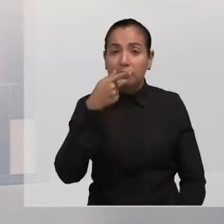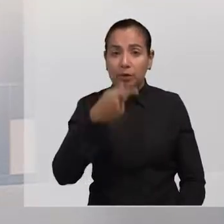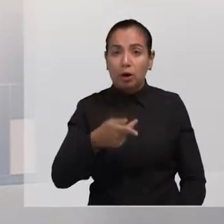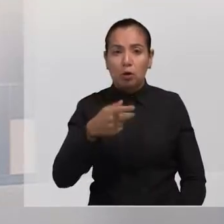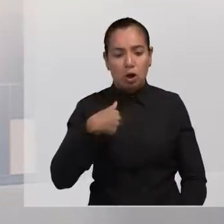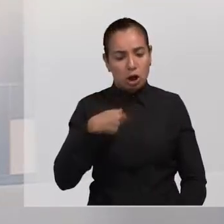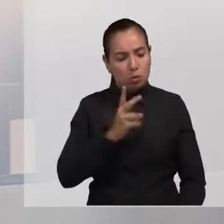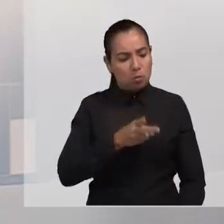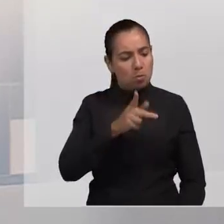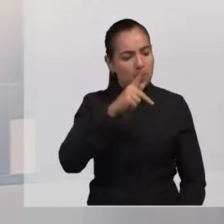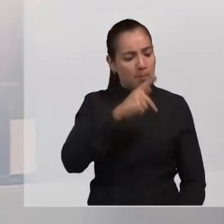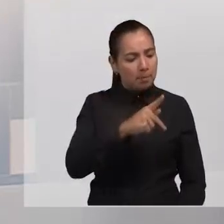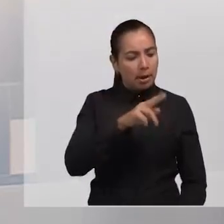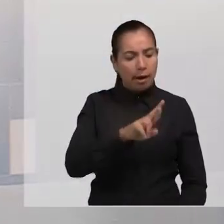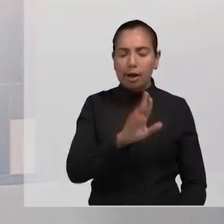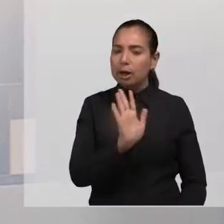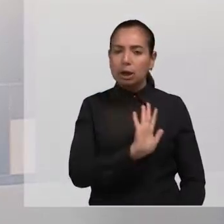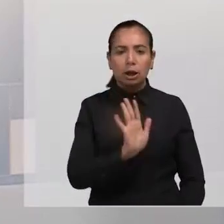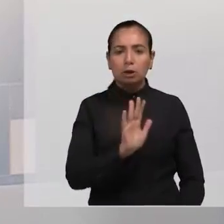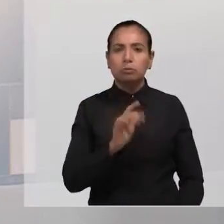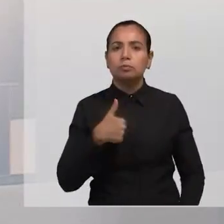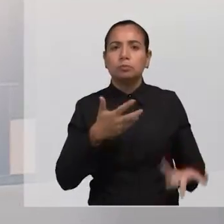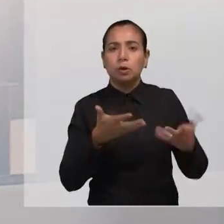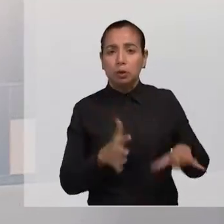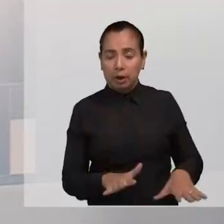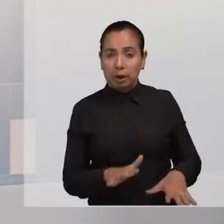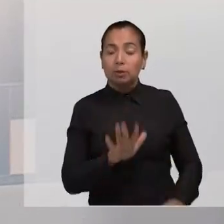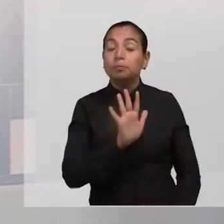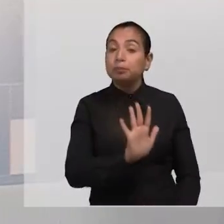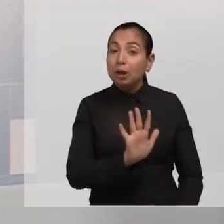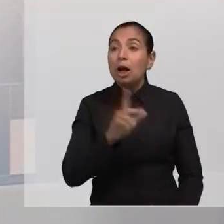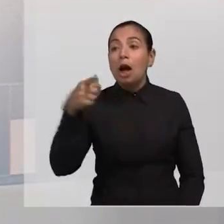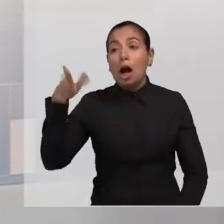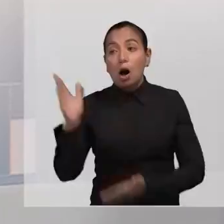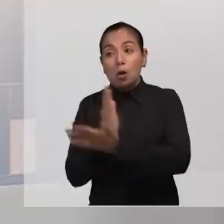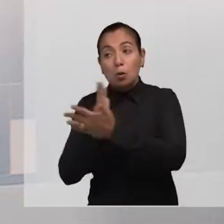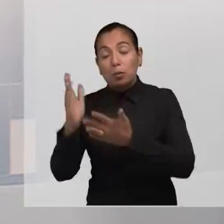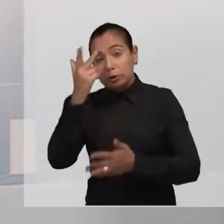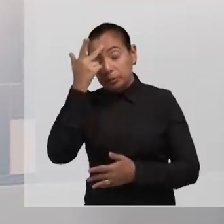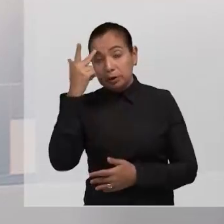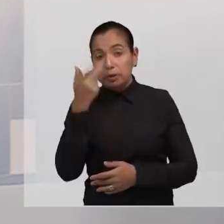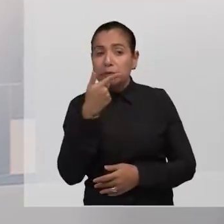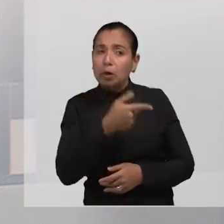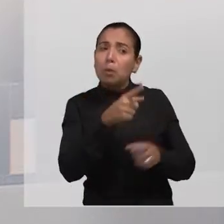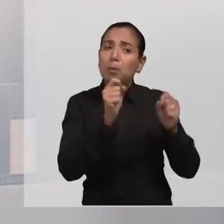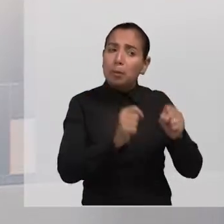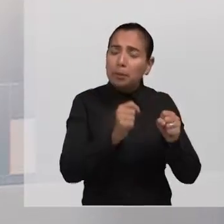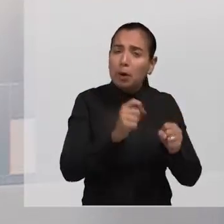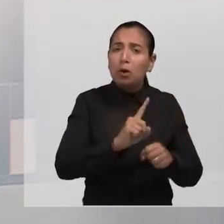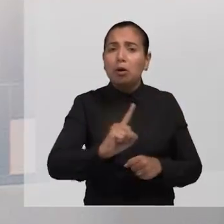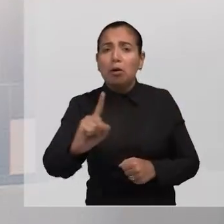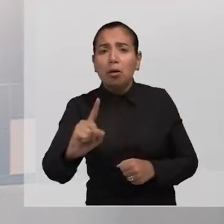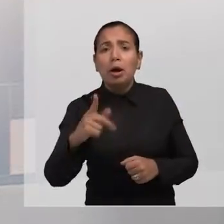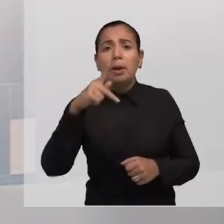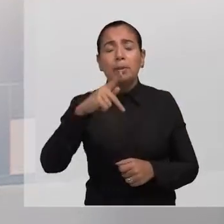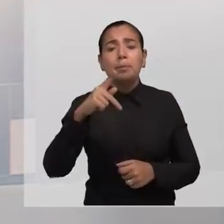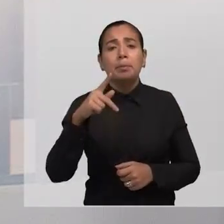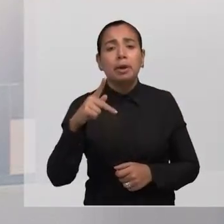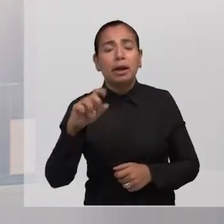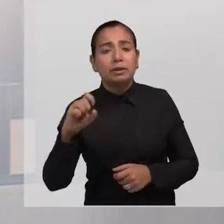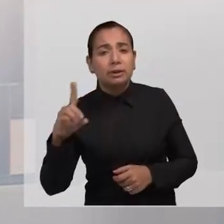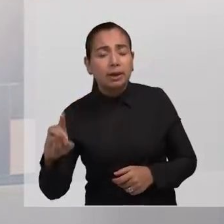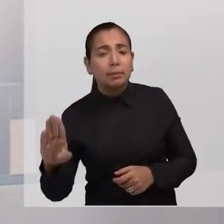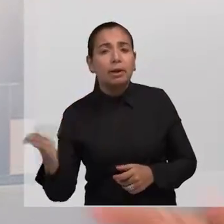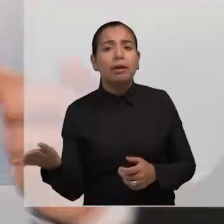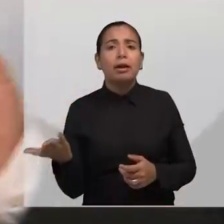Camilo Santana. E o Marcelo Mendes não está mais no PROS. Não está mais no PROS. Quando o Capitão Wagner organizou o PROS,